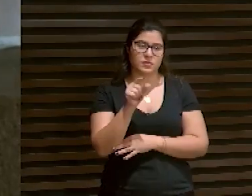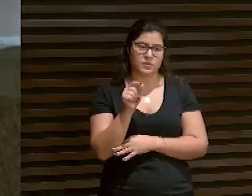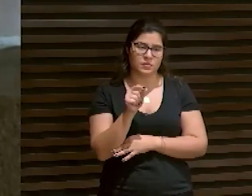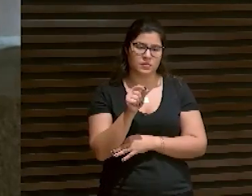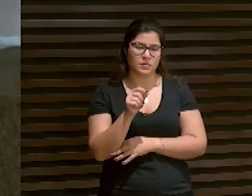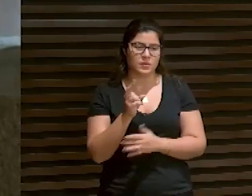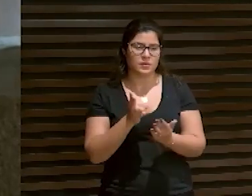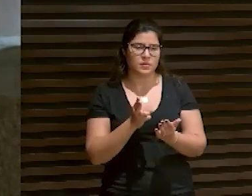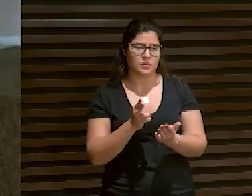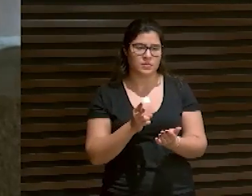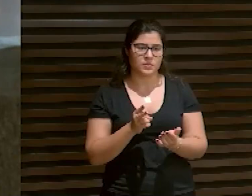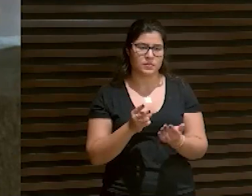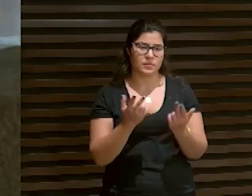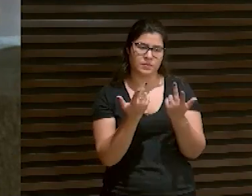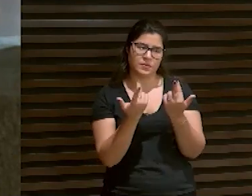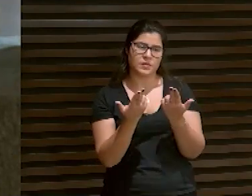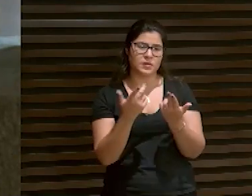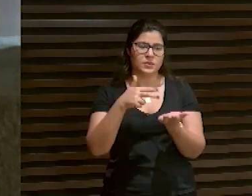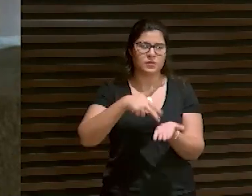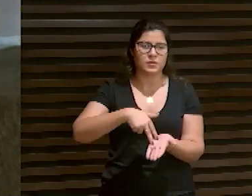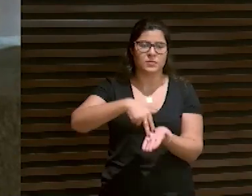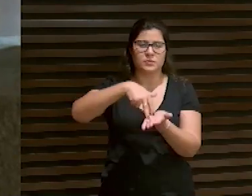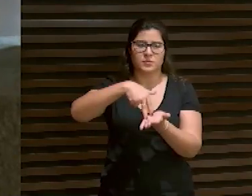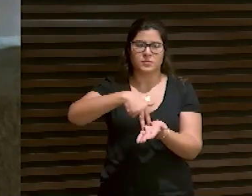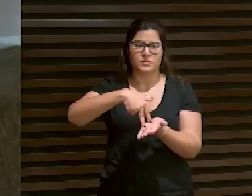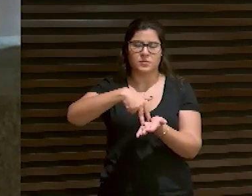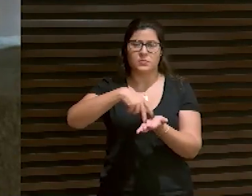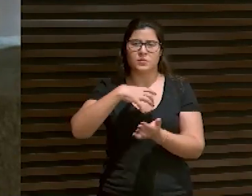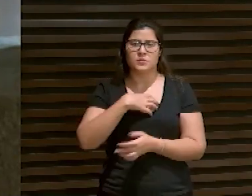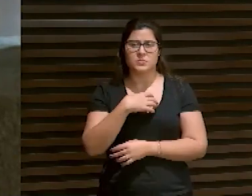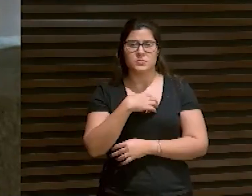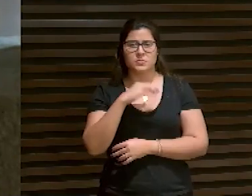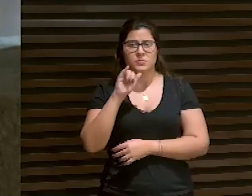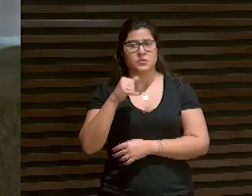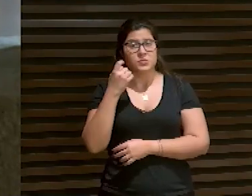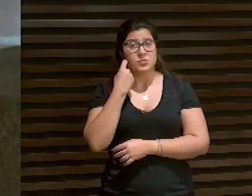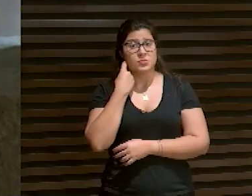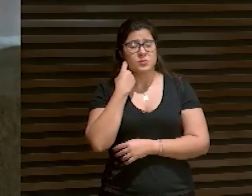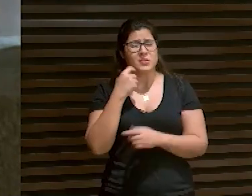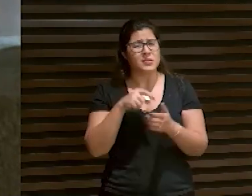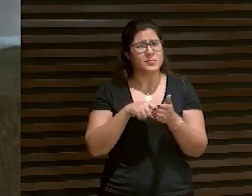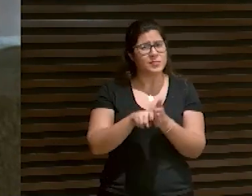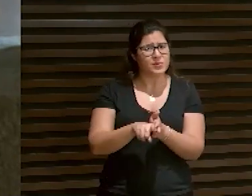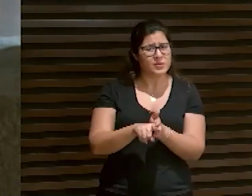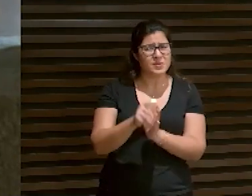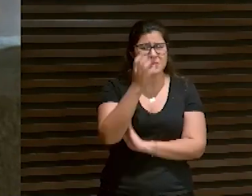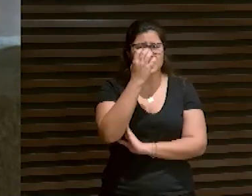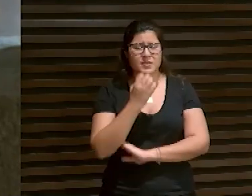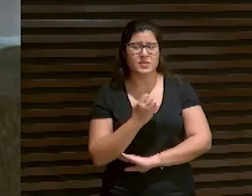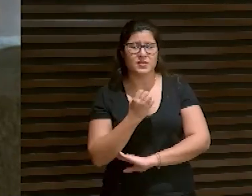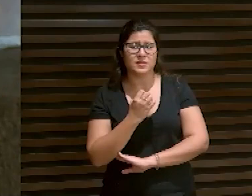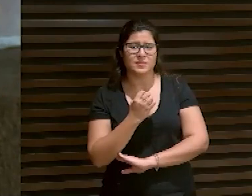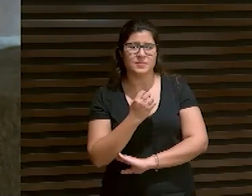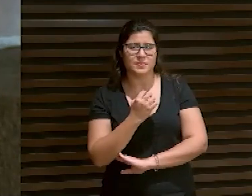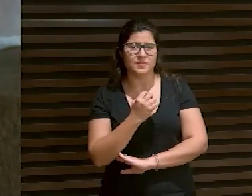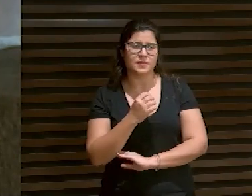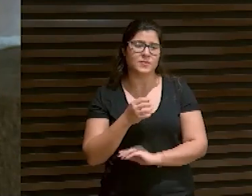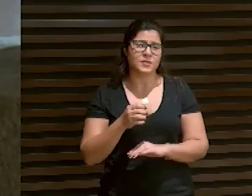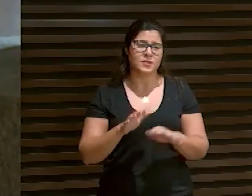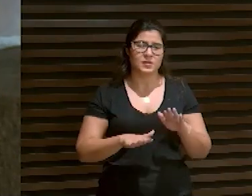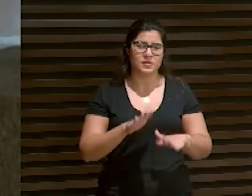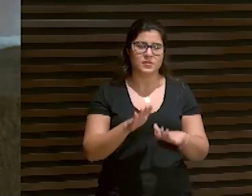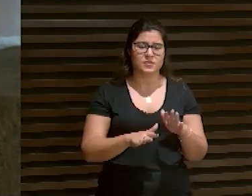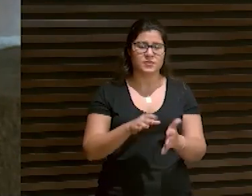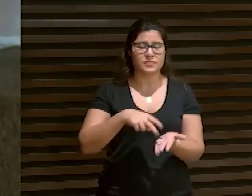de Jonas, quando Deus perguntou para Jonas por que da sua ira. Talvez teremos a mesma postura de Jonas e fugir